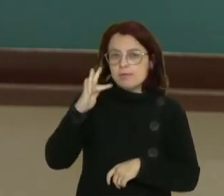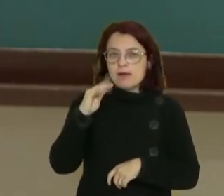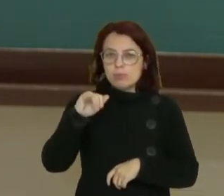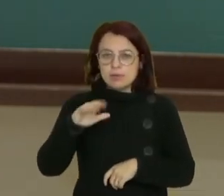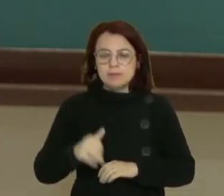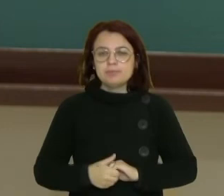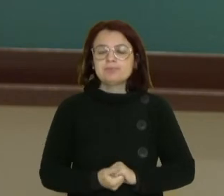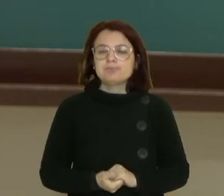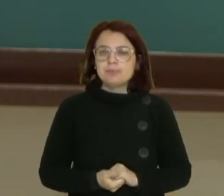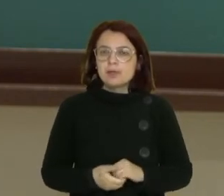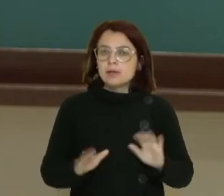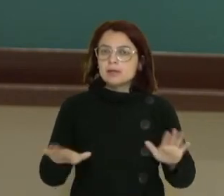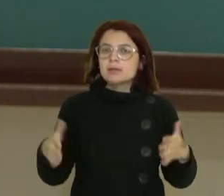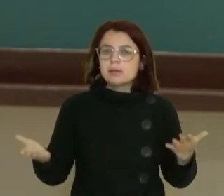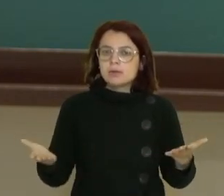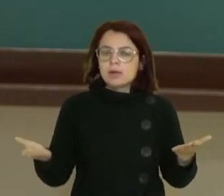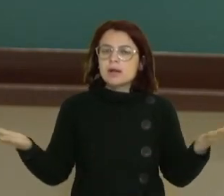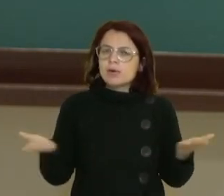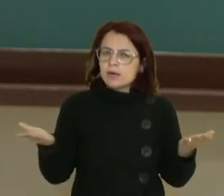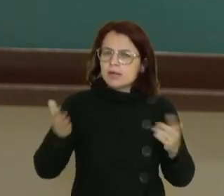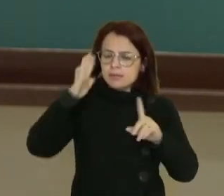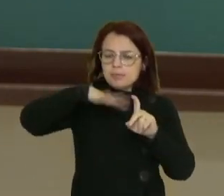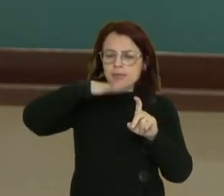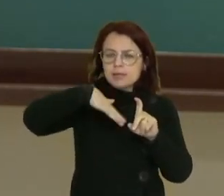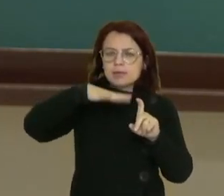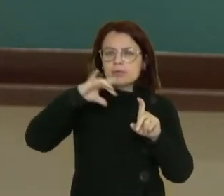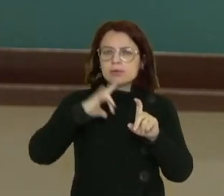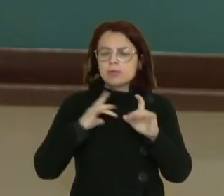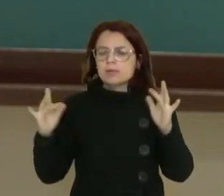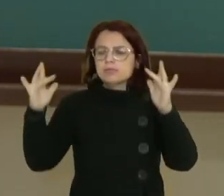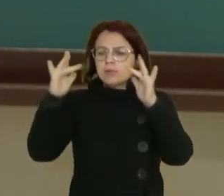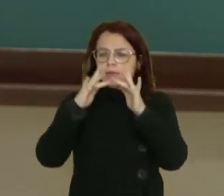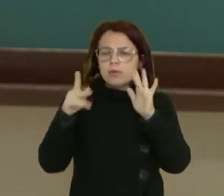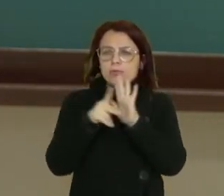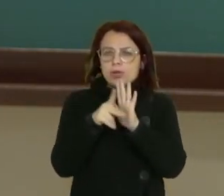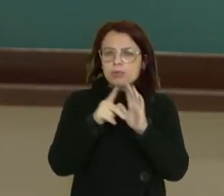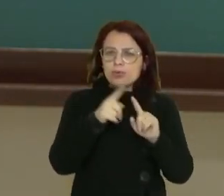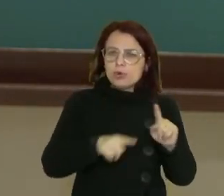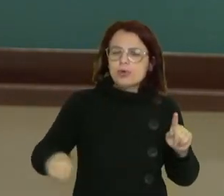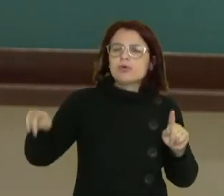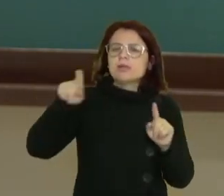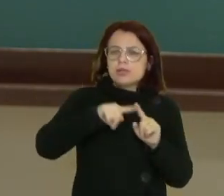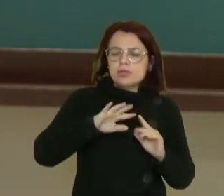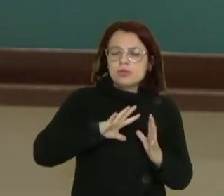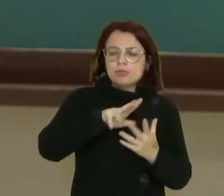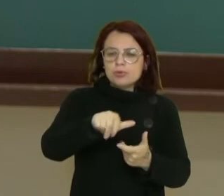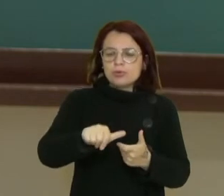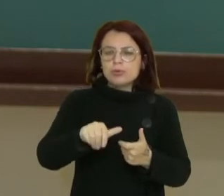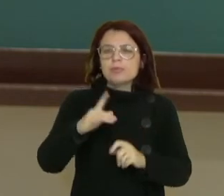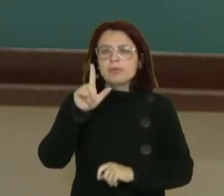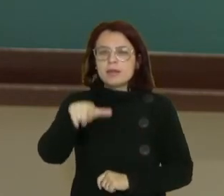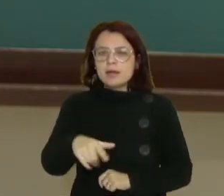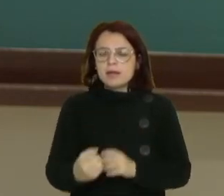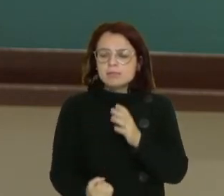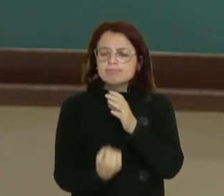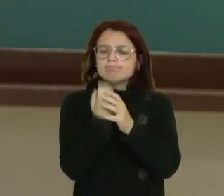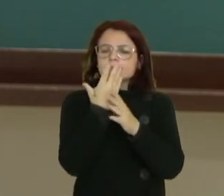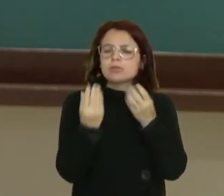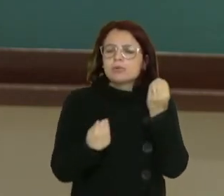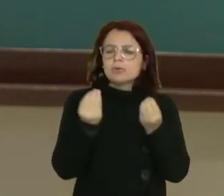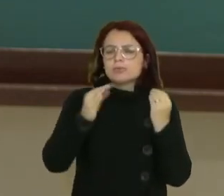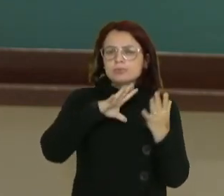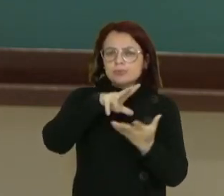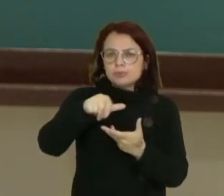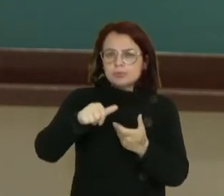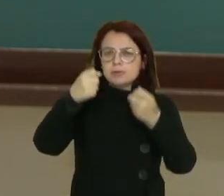Ou seja, mito tem a ver com a origem do mundo. Mito é a cosmovisão que explica a origem do